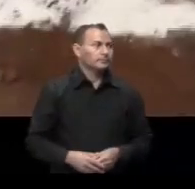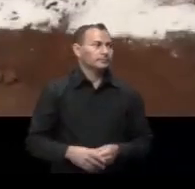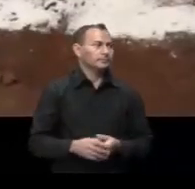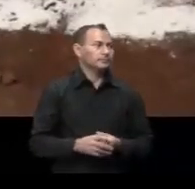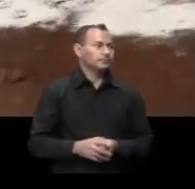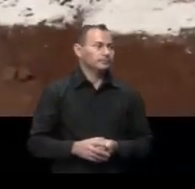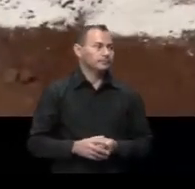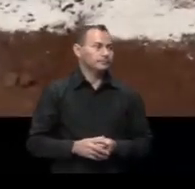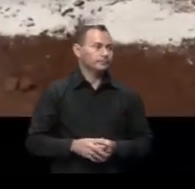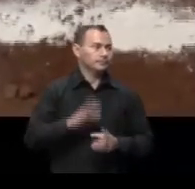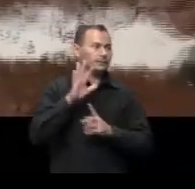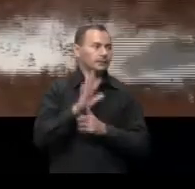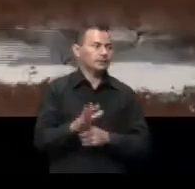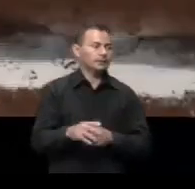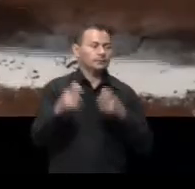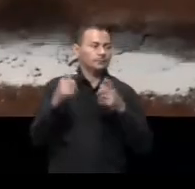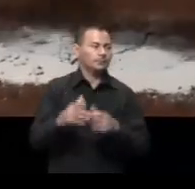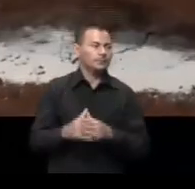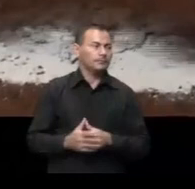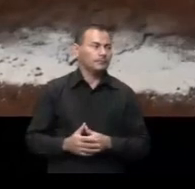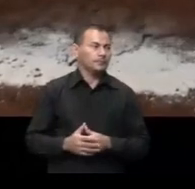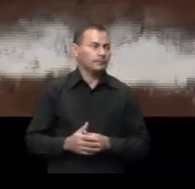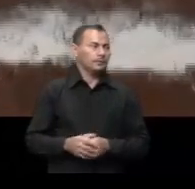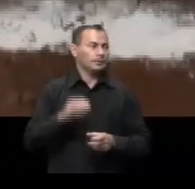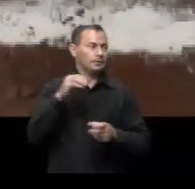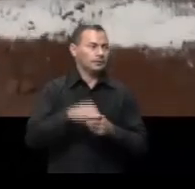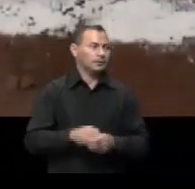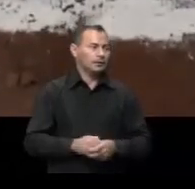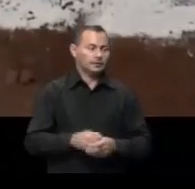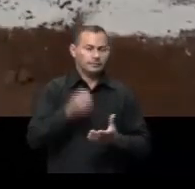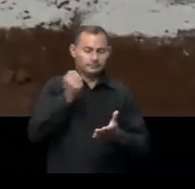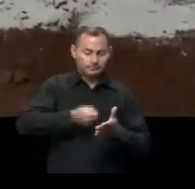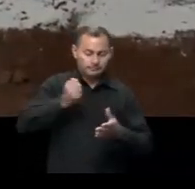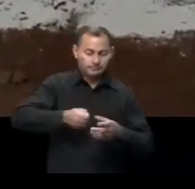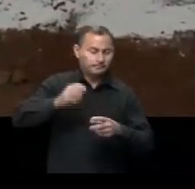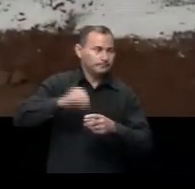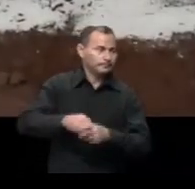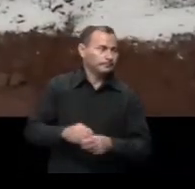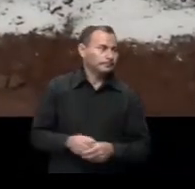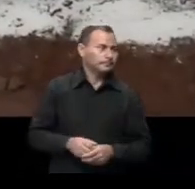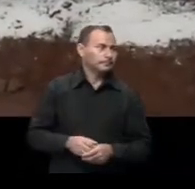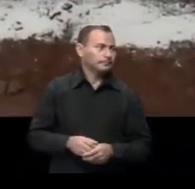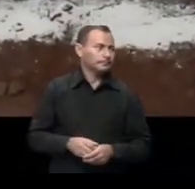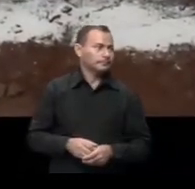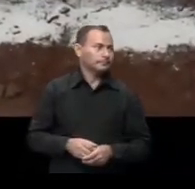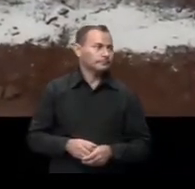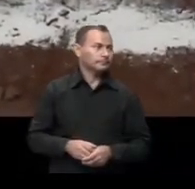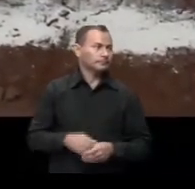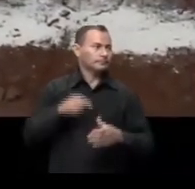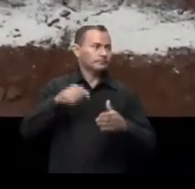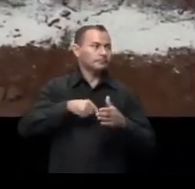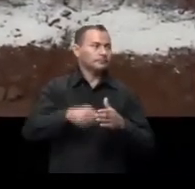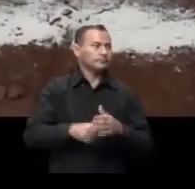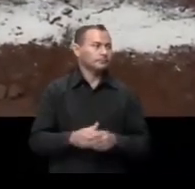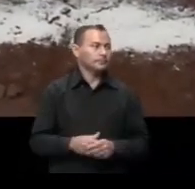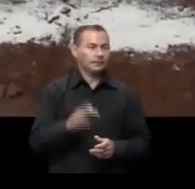e indicou o ponto, ele vai cravar uma estaca. Ali vai uma fundação.